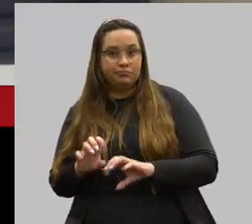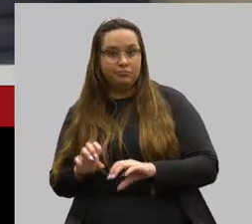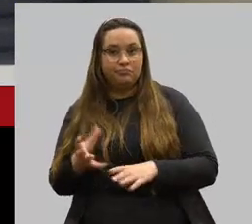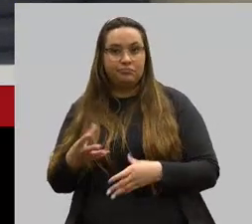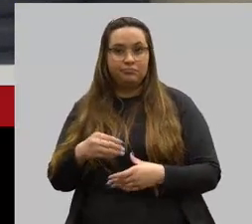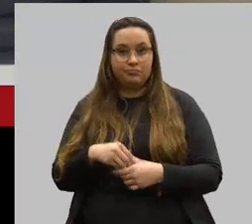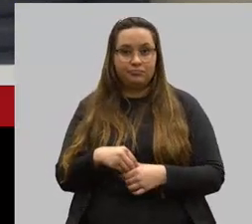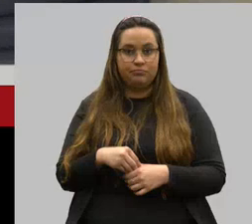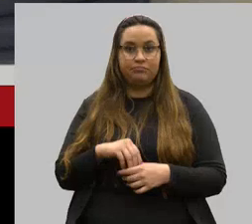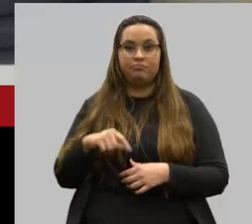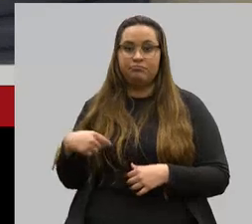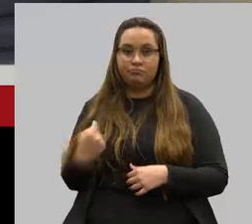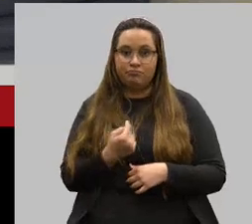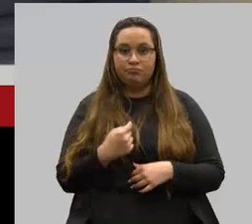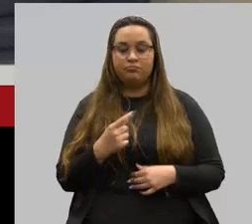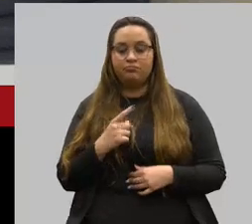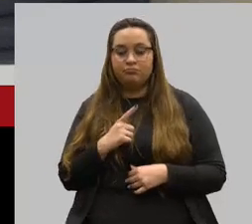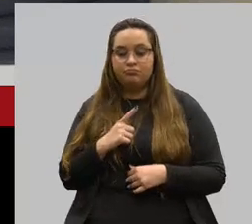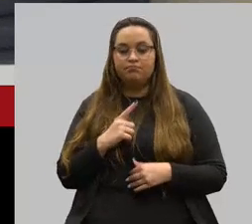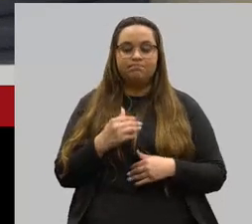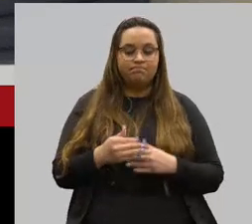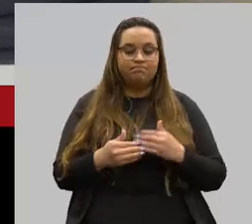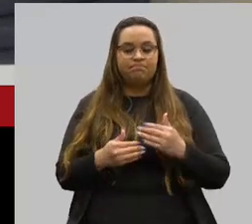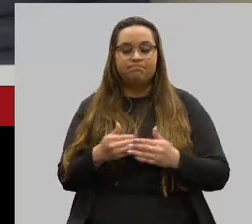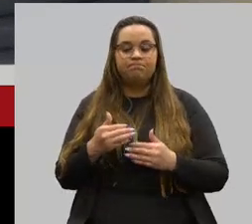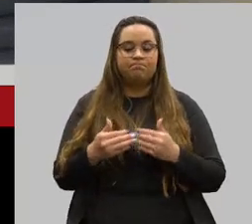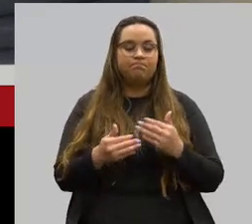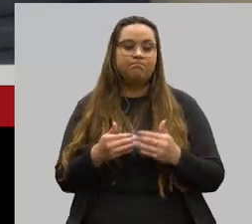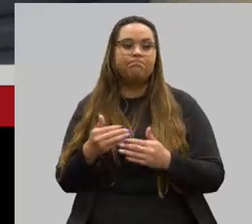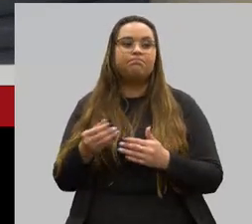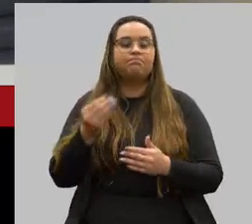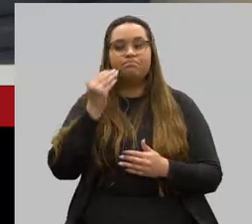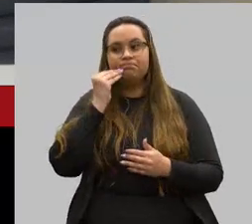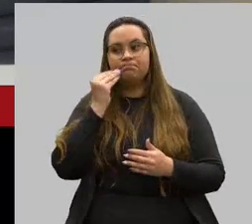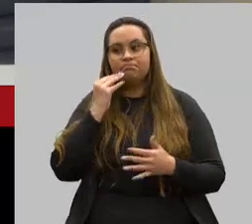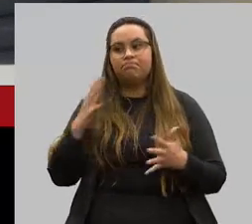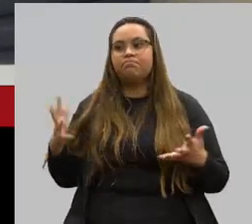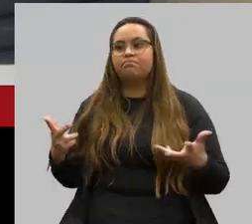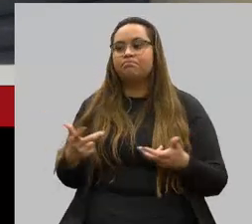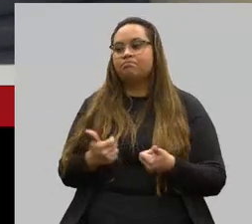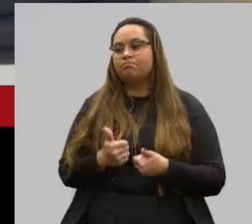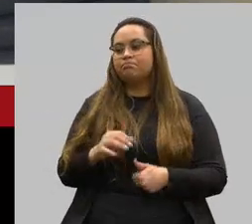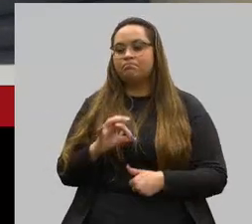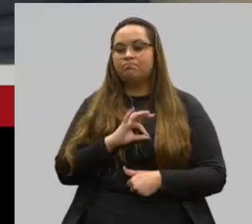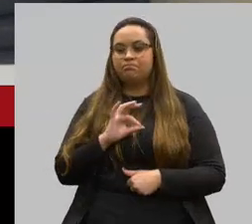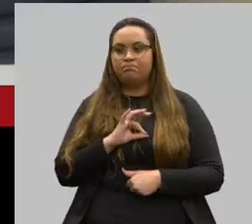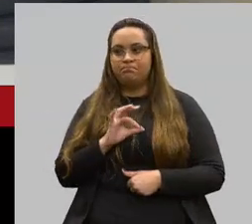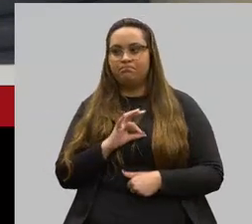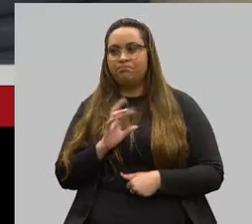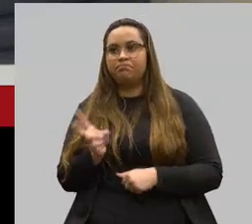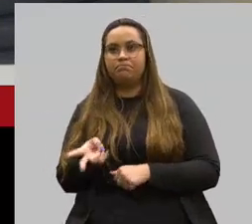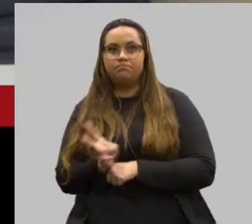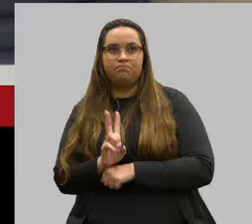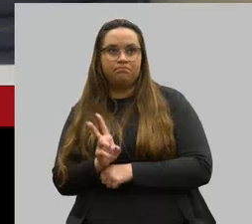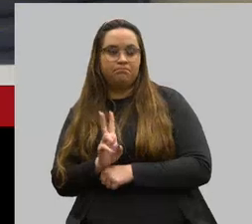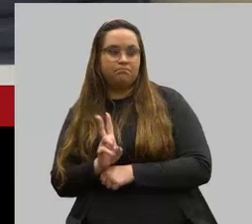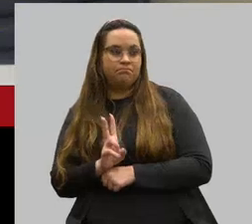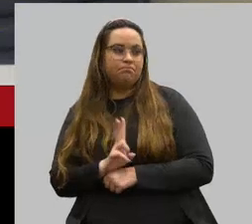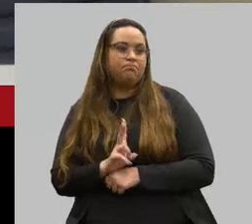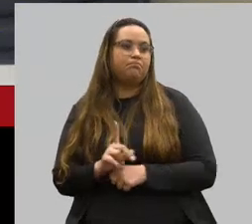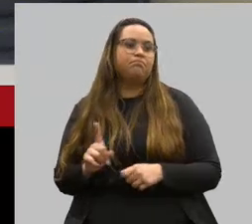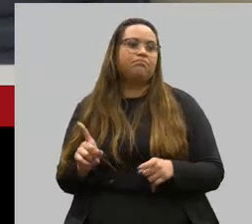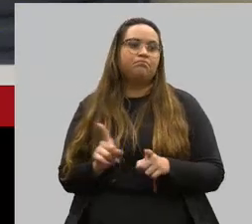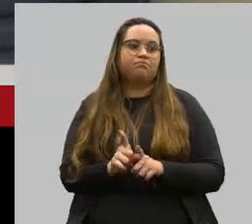nós estamos passando para processo de remodelagem do curso de aperfeiçoamento policial preparação para chefia e institucionalização